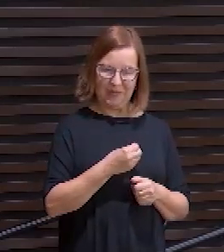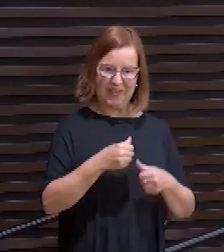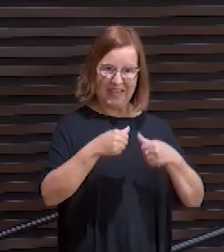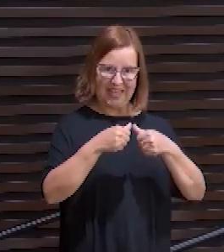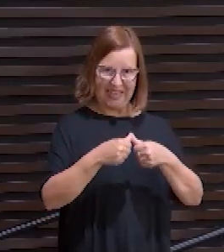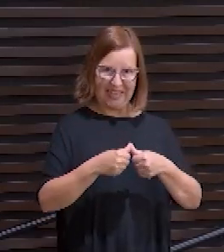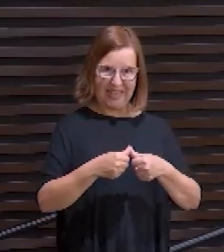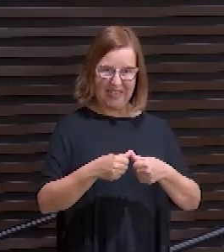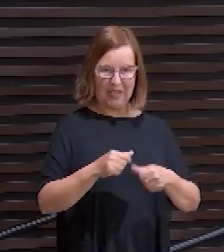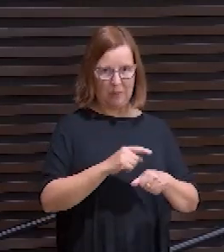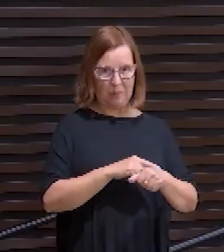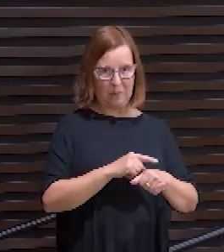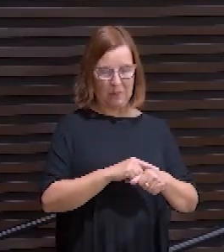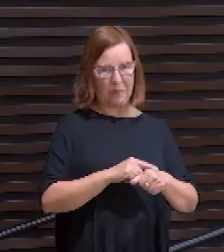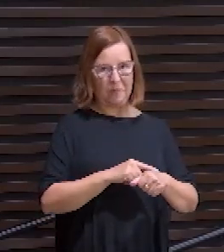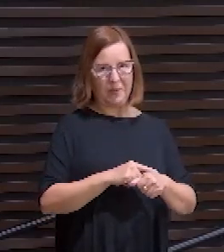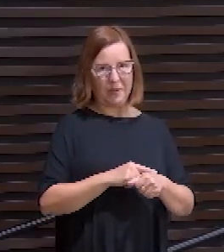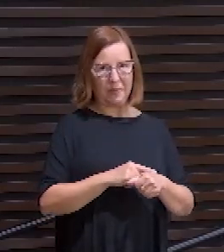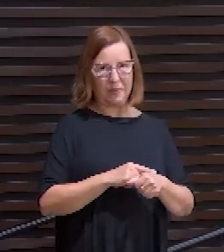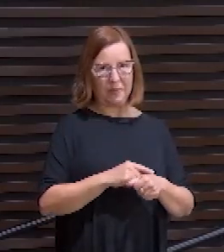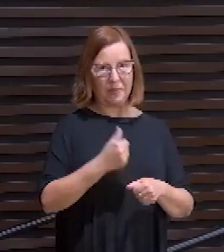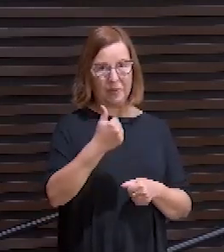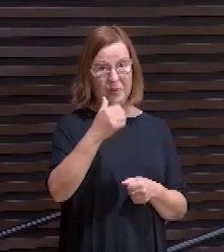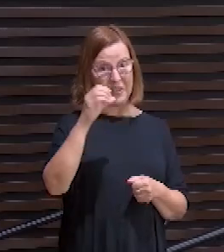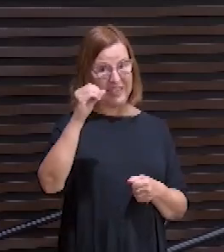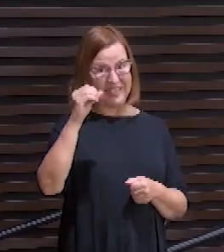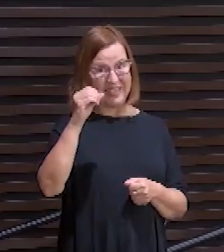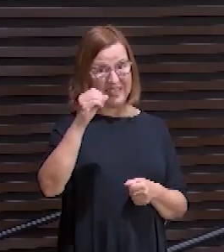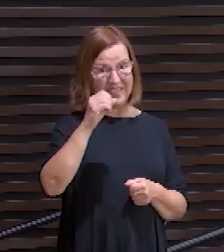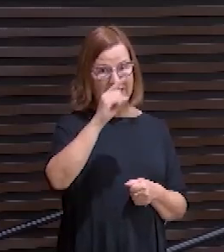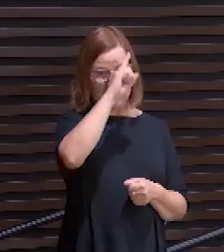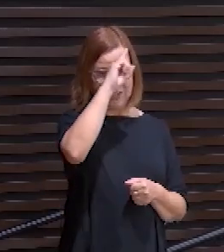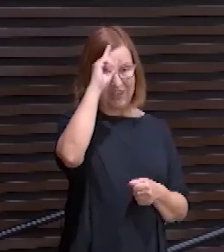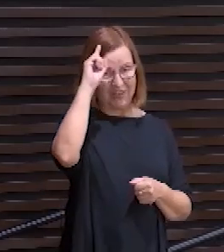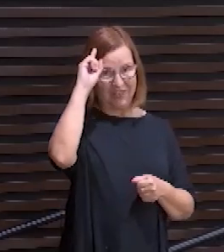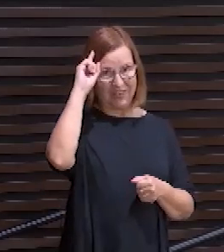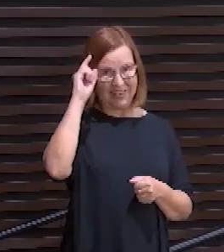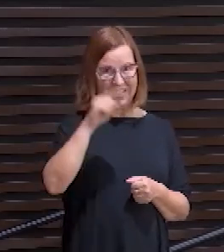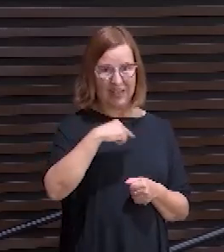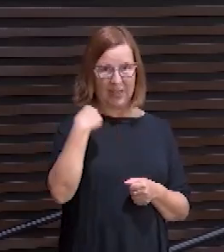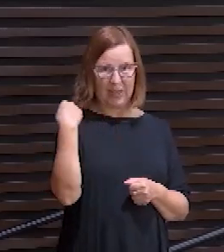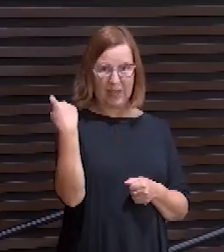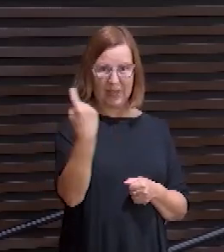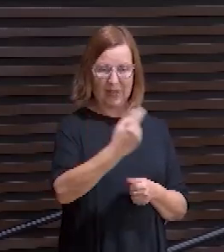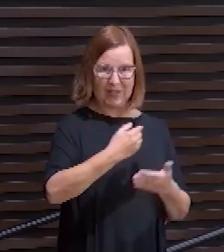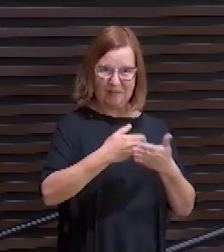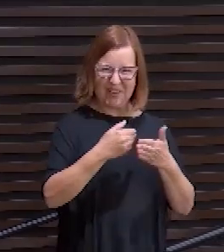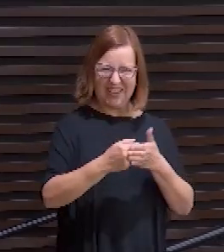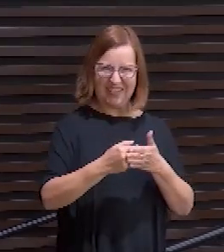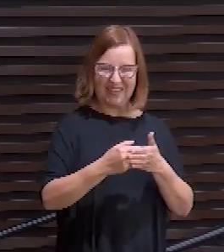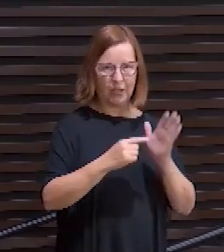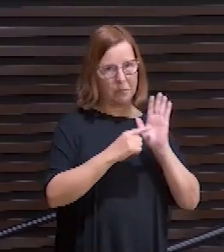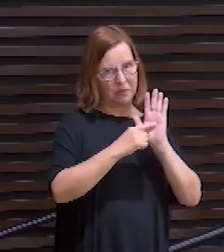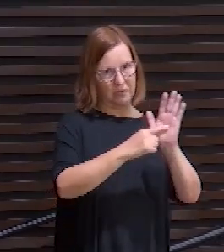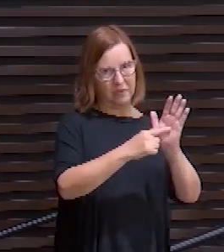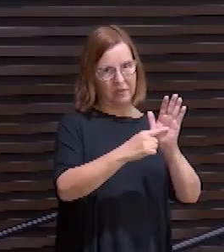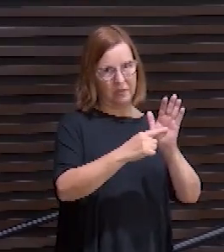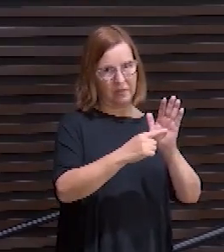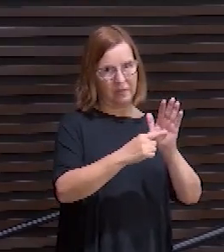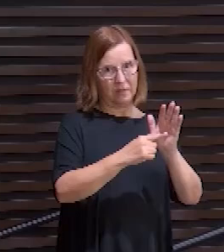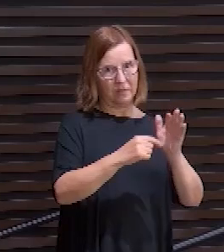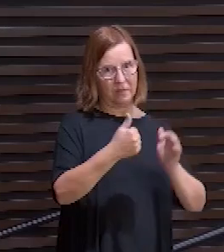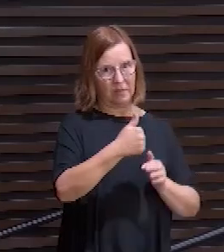isso que nós precisamos saber. Ou seja, nós estamos no limiar da manifestação do 11º